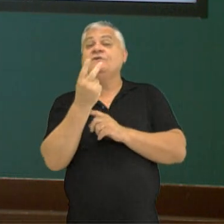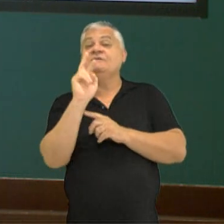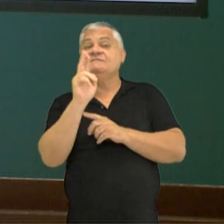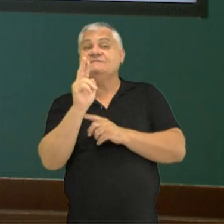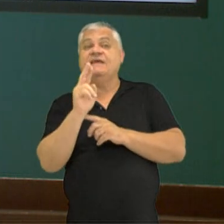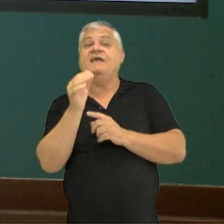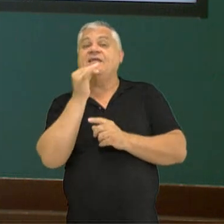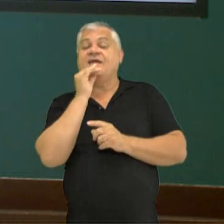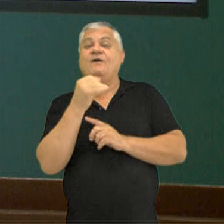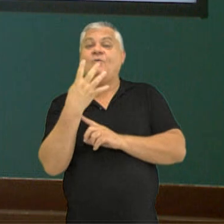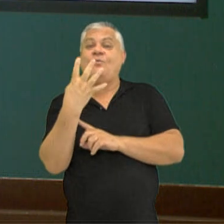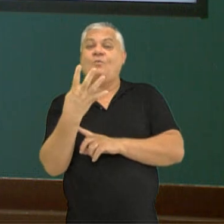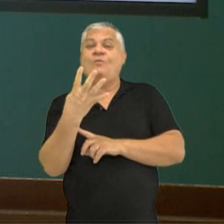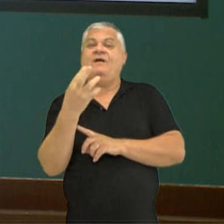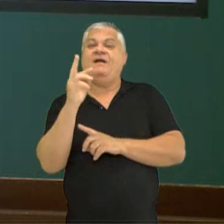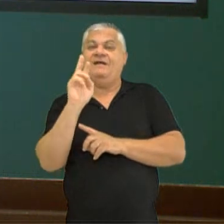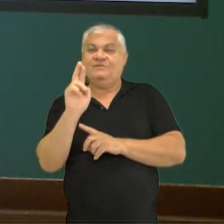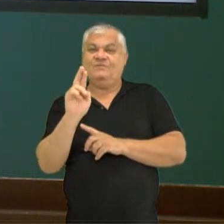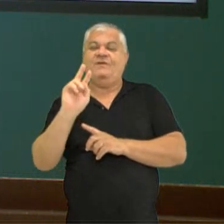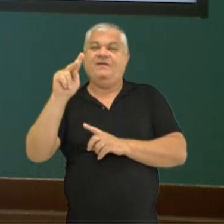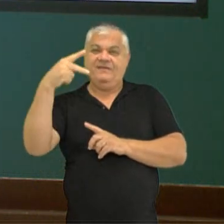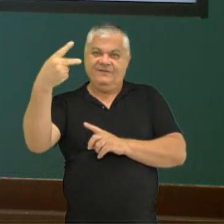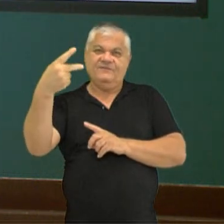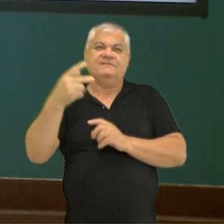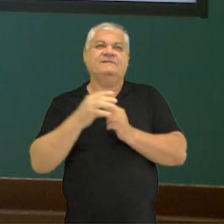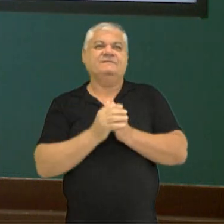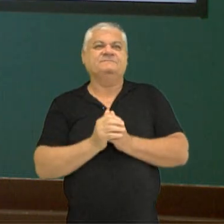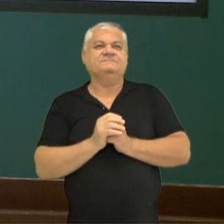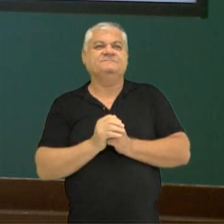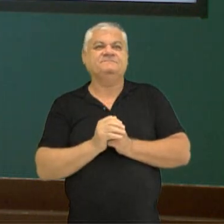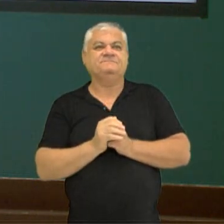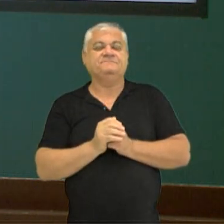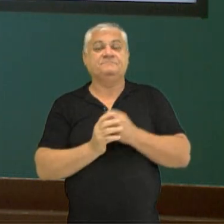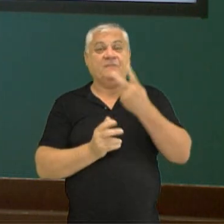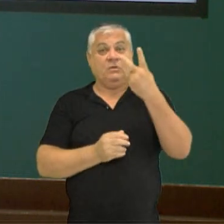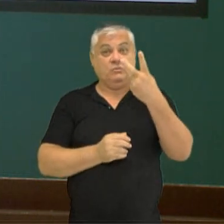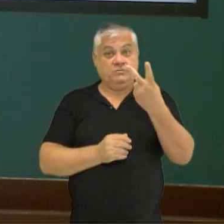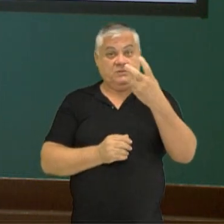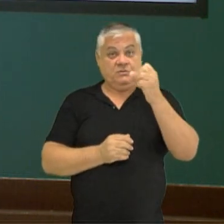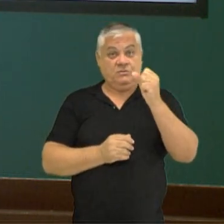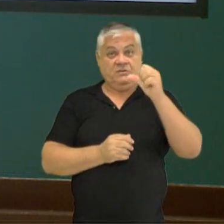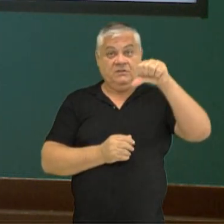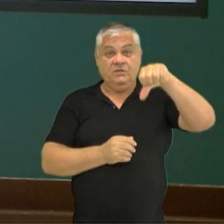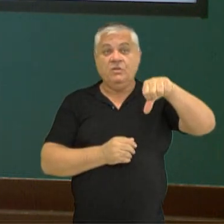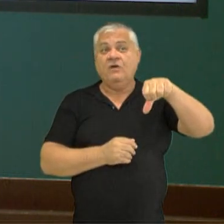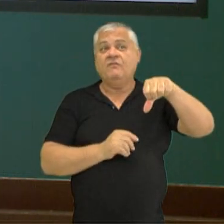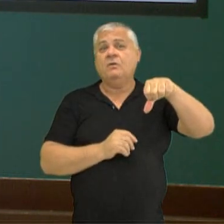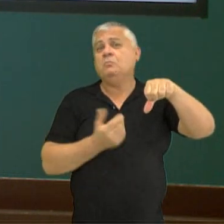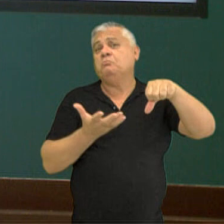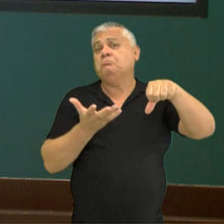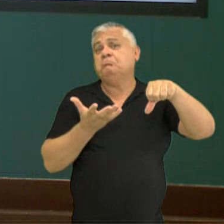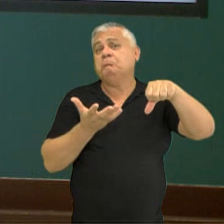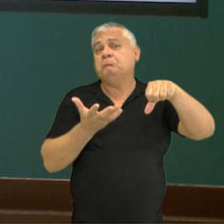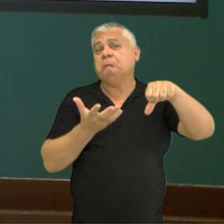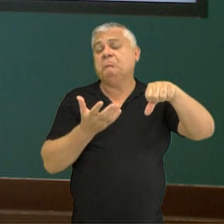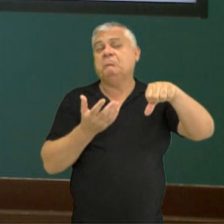a secção transversal vai ser 4R ao quadrado. Isso daqui vale quanto? Foi dado no